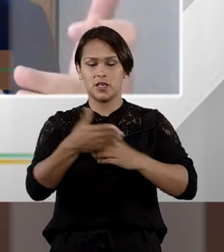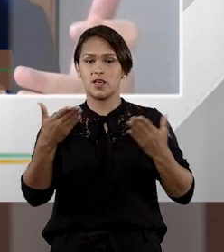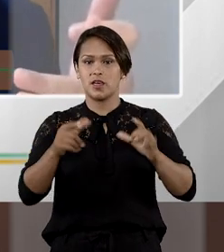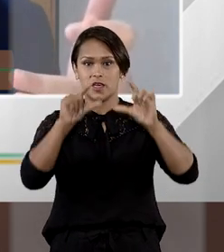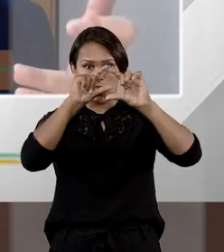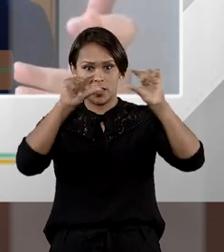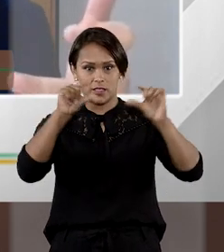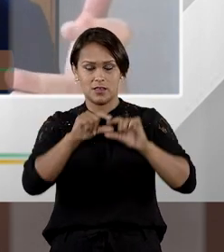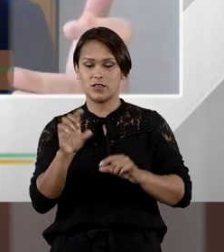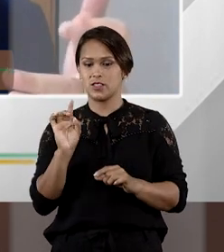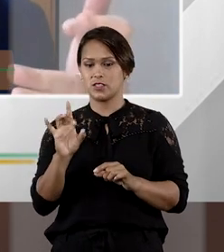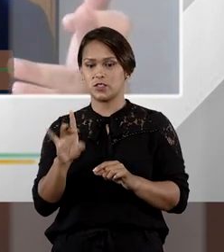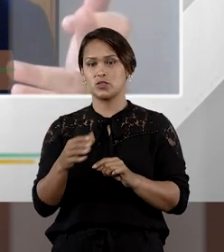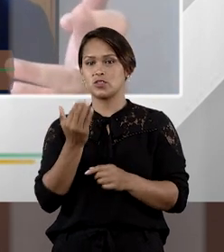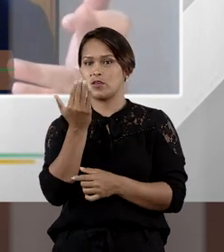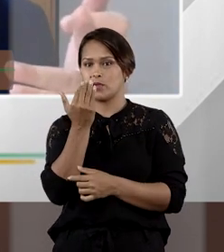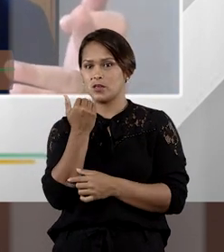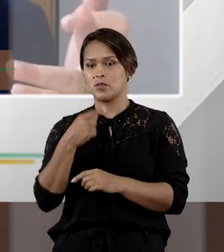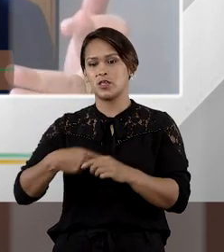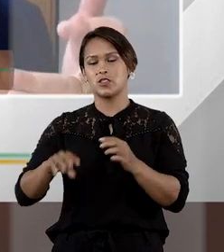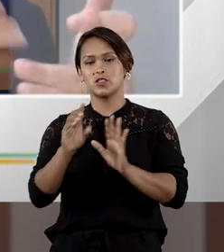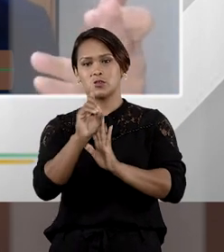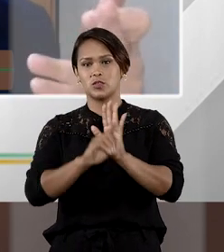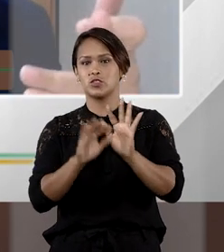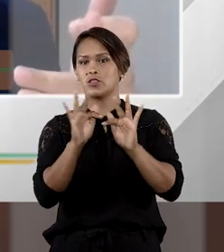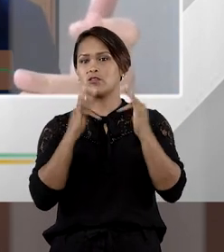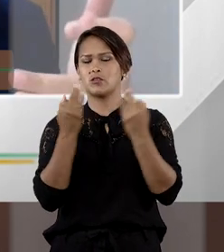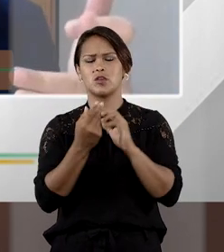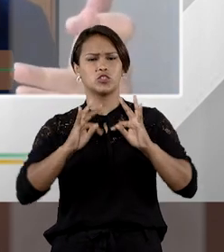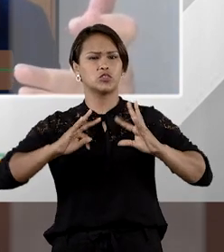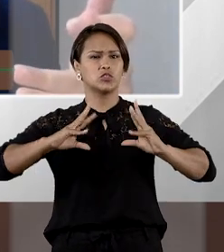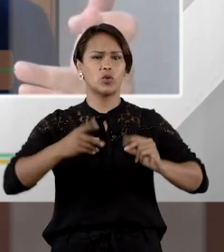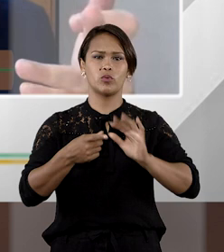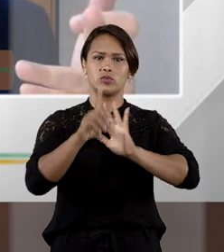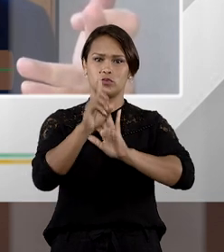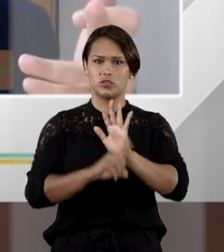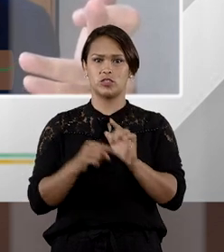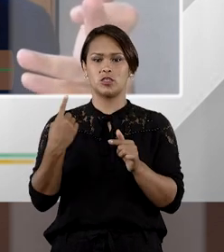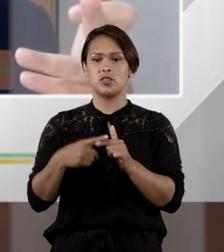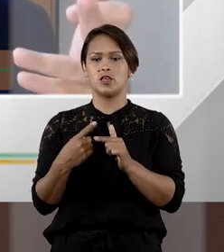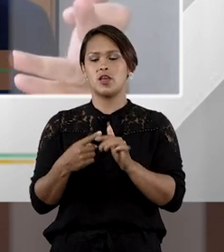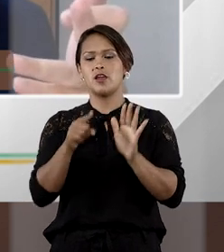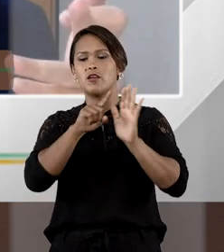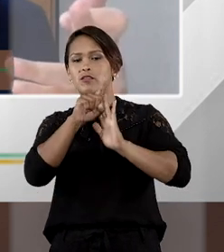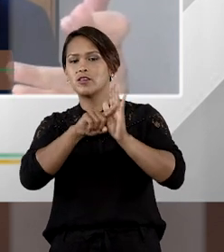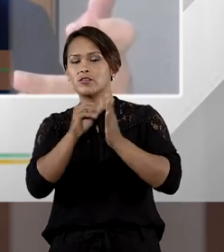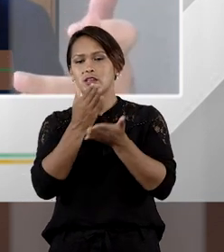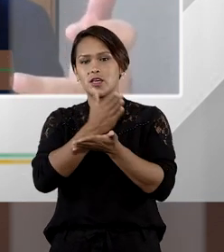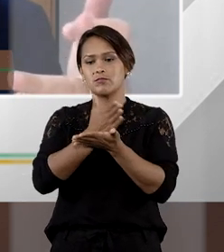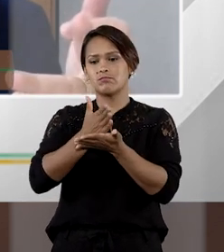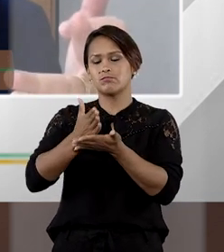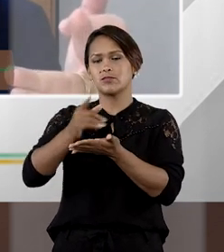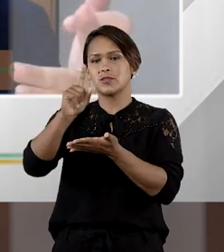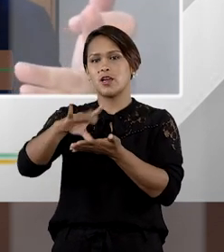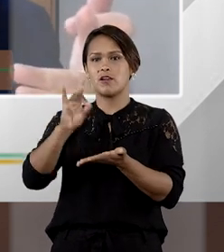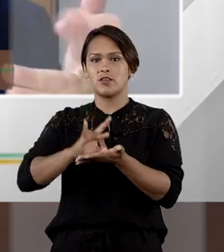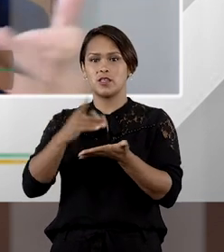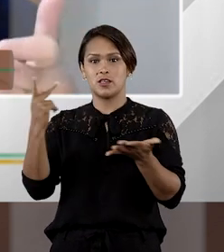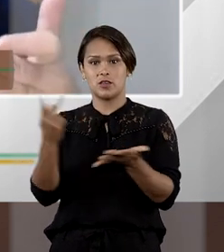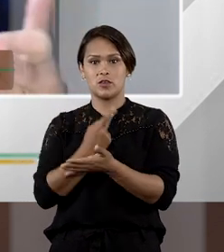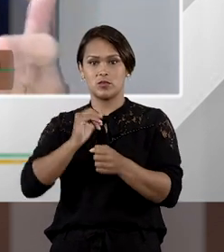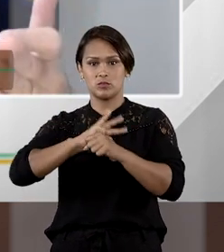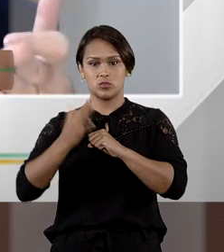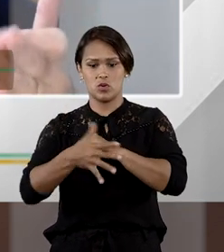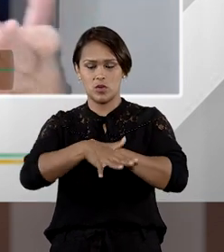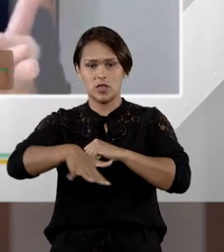frase serve não só para alimentos, não só para direito de família, mas para todo direito, né? A gente precisa verificar a realidade pandêmica. E eu lembro